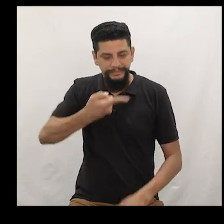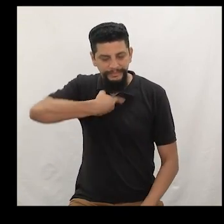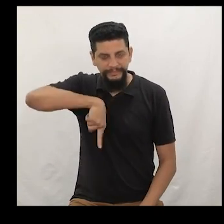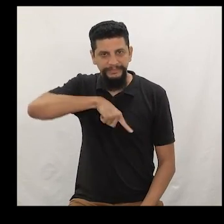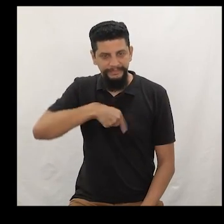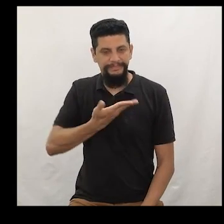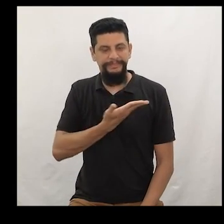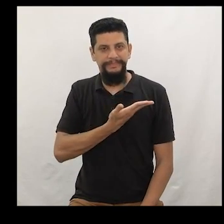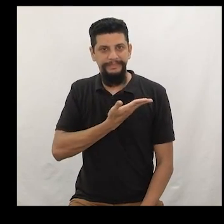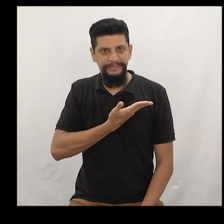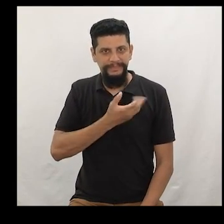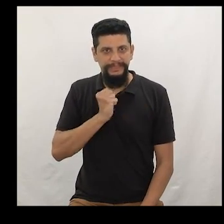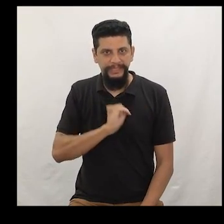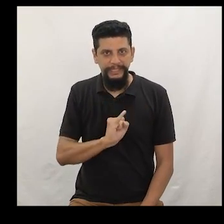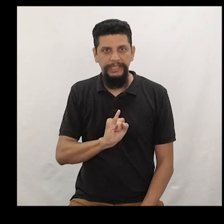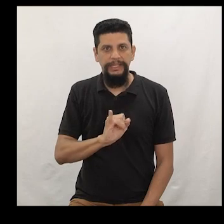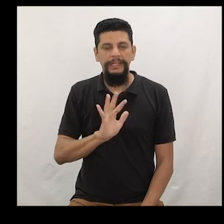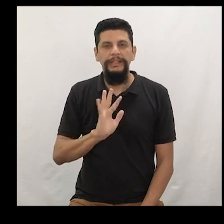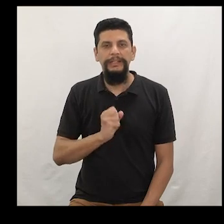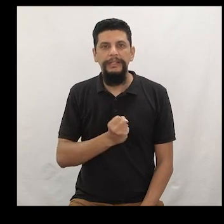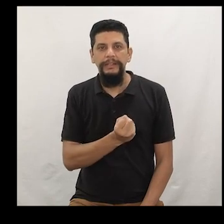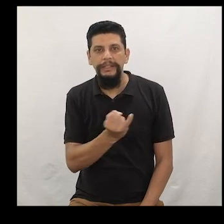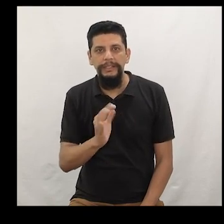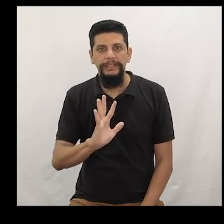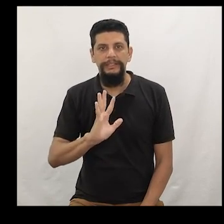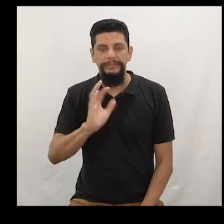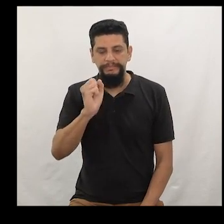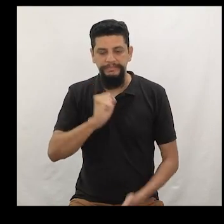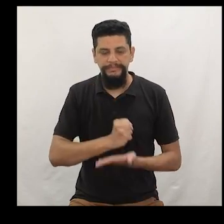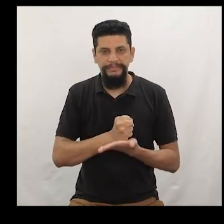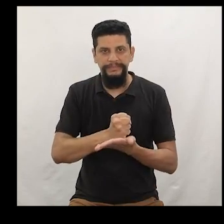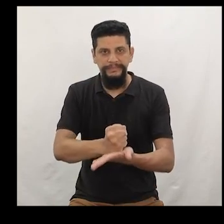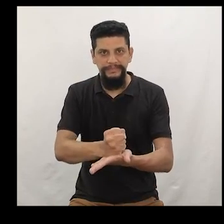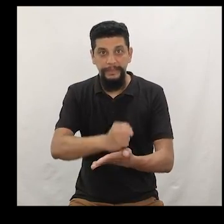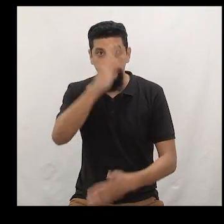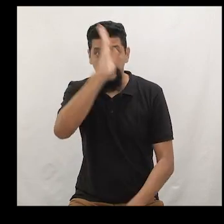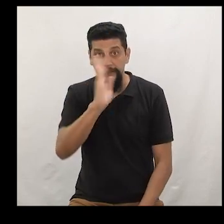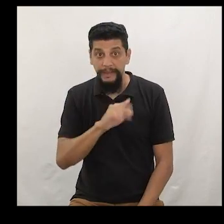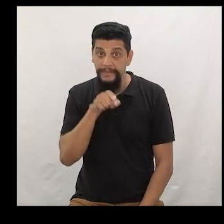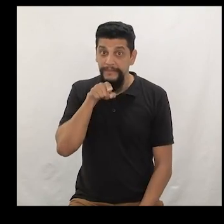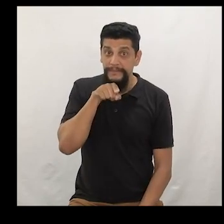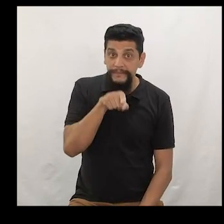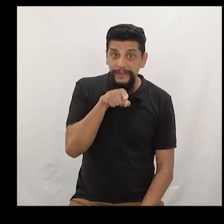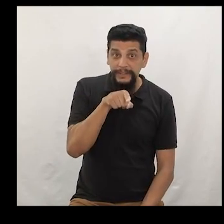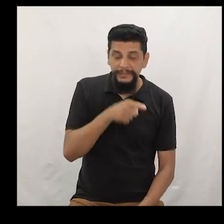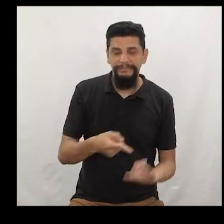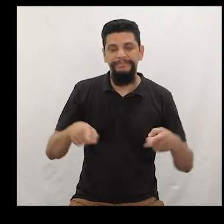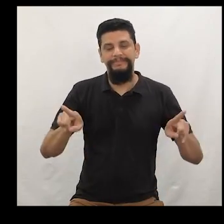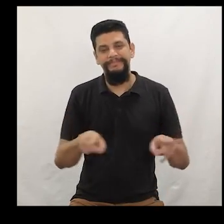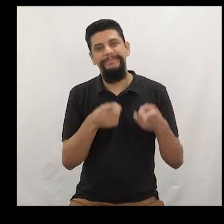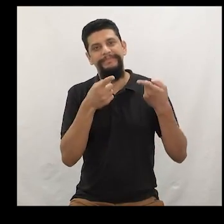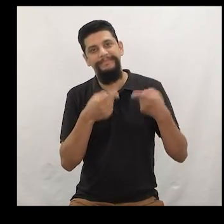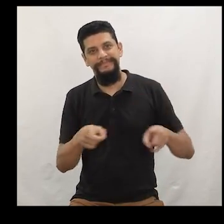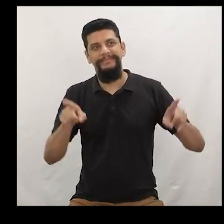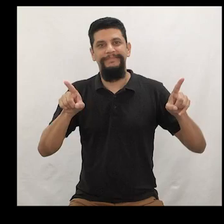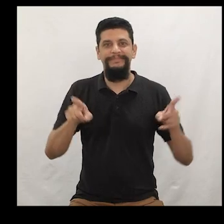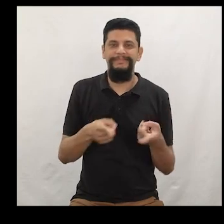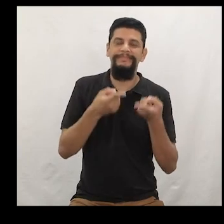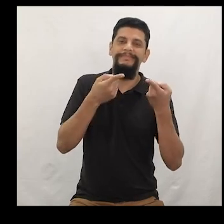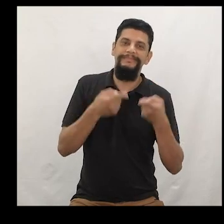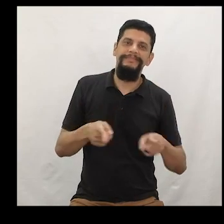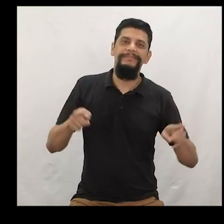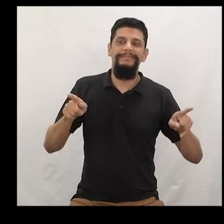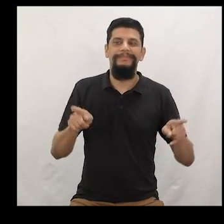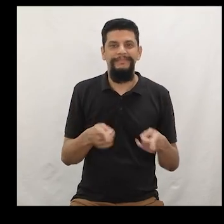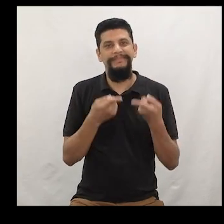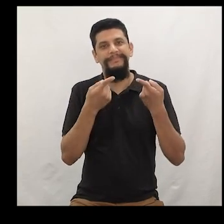Professores são nossos heróis. E se alguém foi salvar o Brasil, e se alguém é você? Laia,